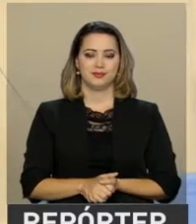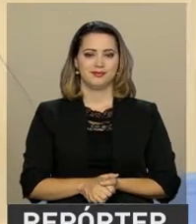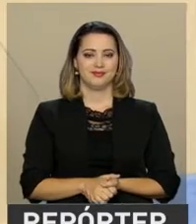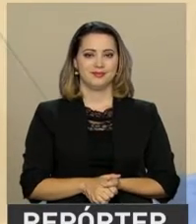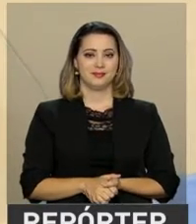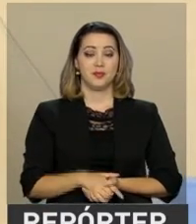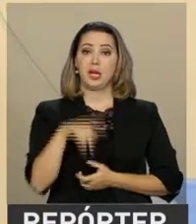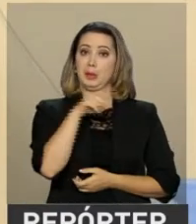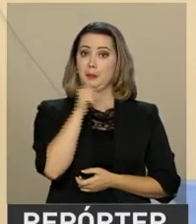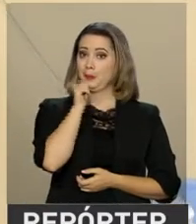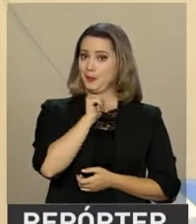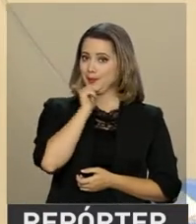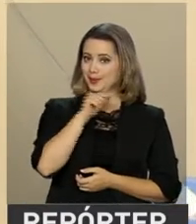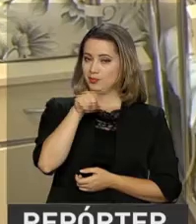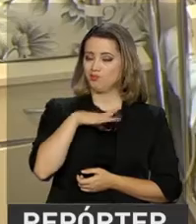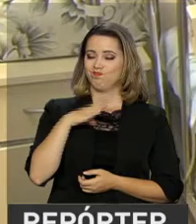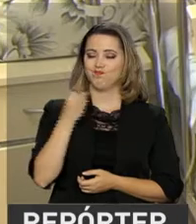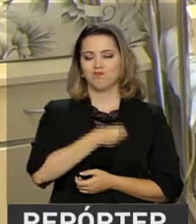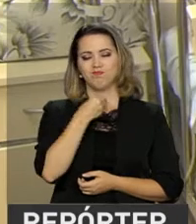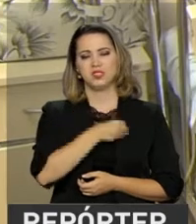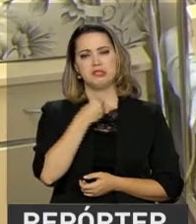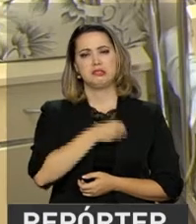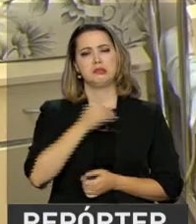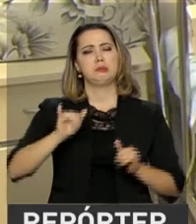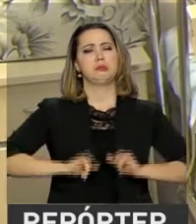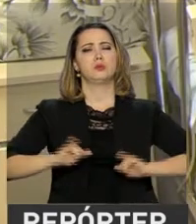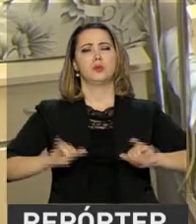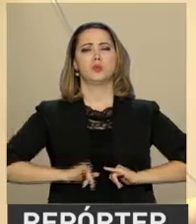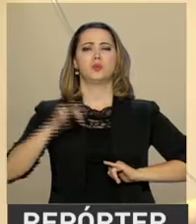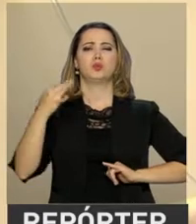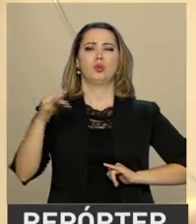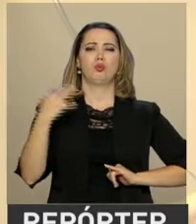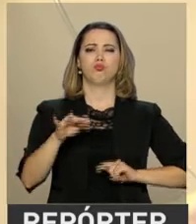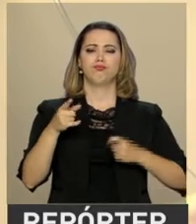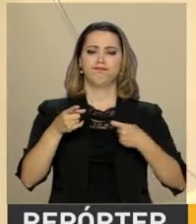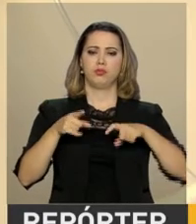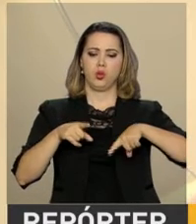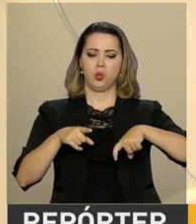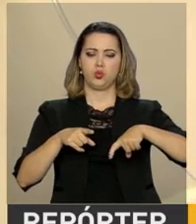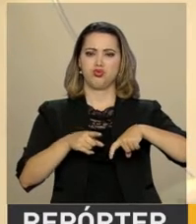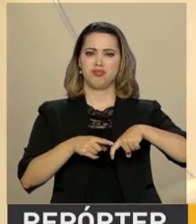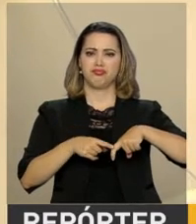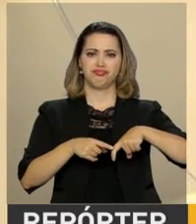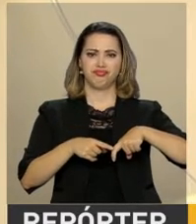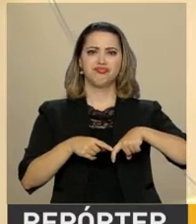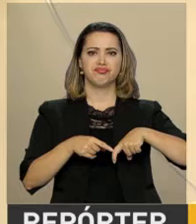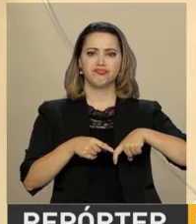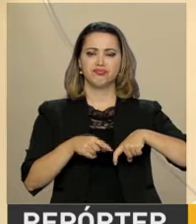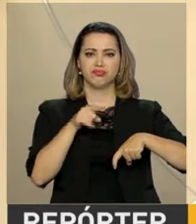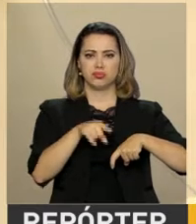dona maria glória passam a vida sofrendo com dores no joelho muita dor no joelho inchado é